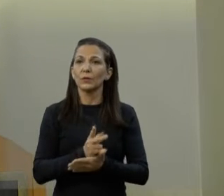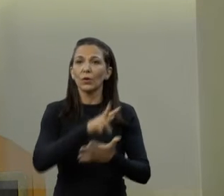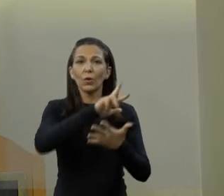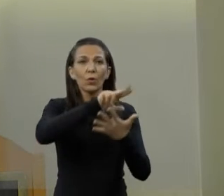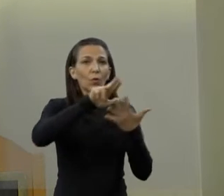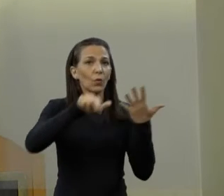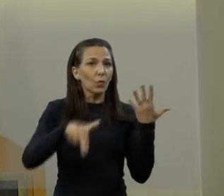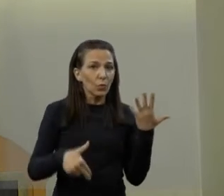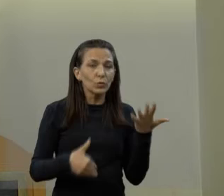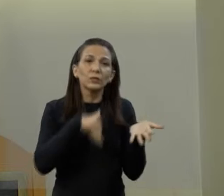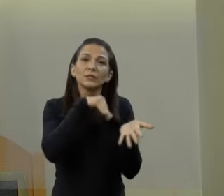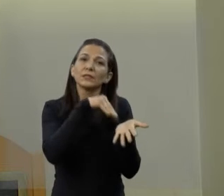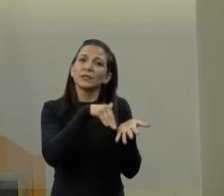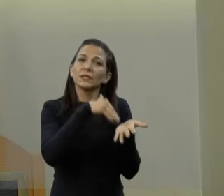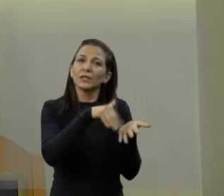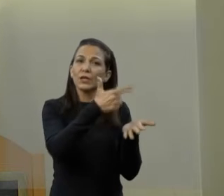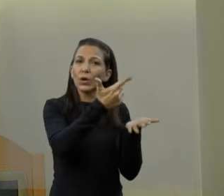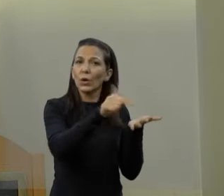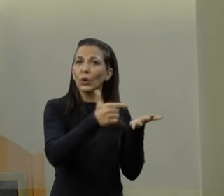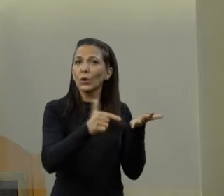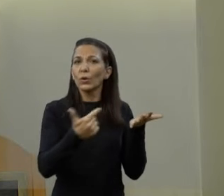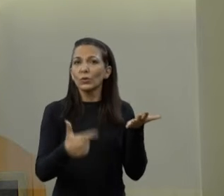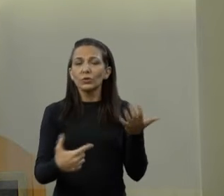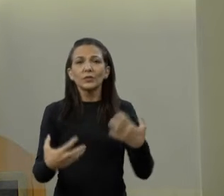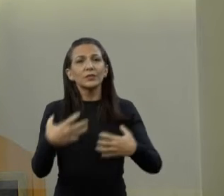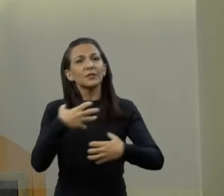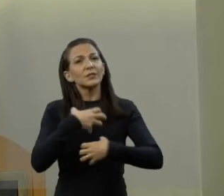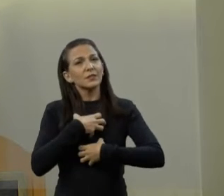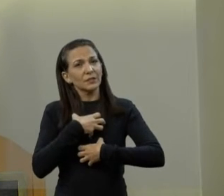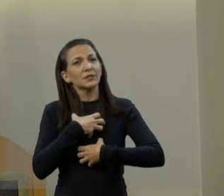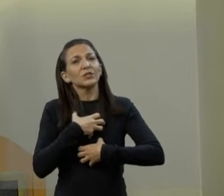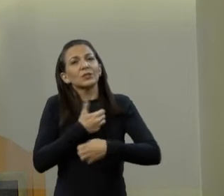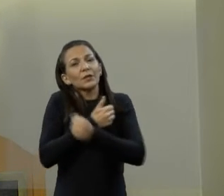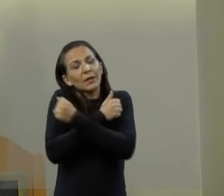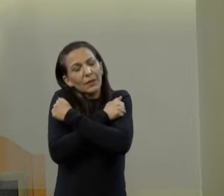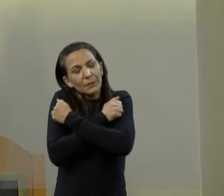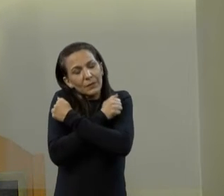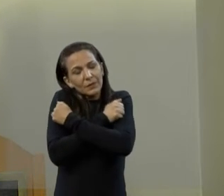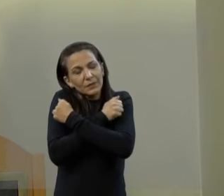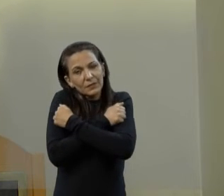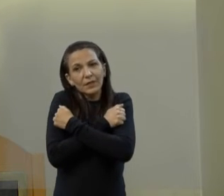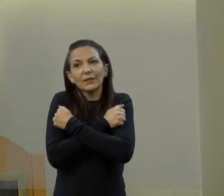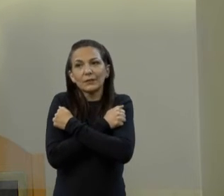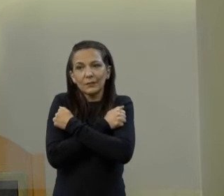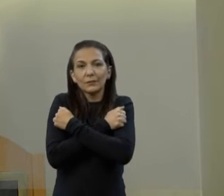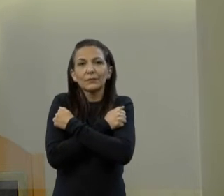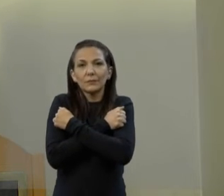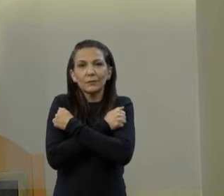de outras secretarias ou se sentir abraçados aprender